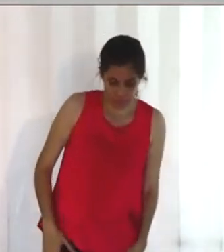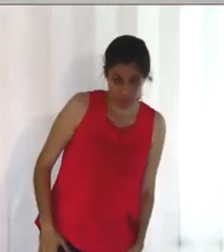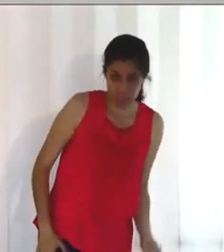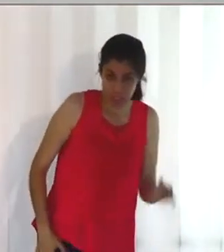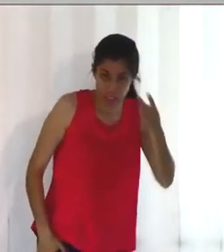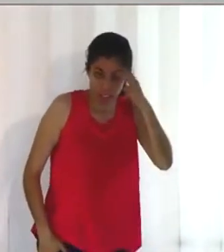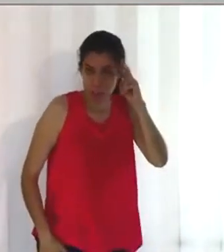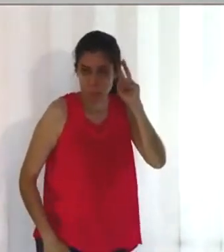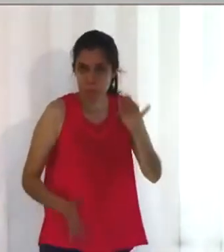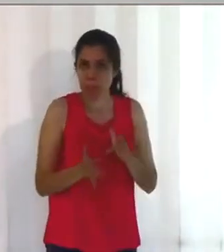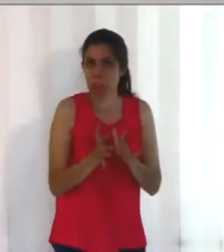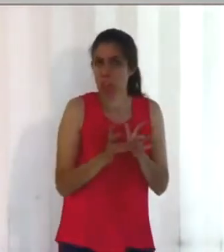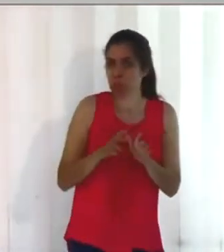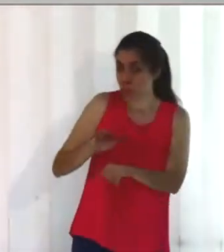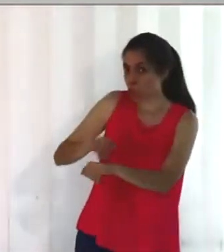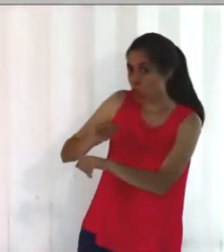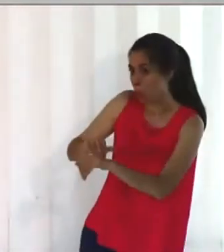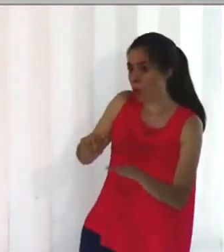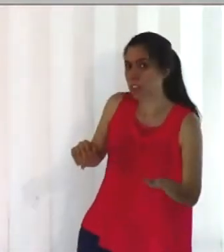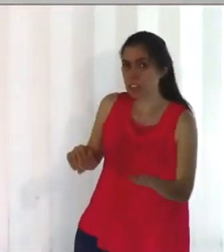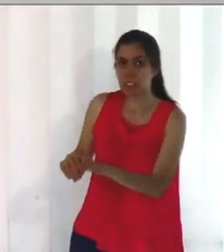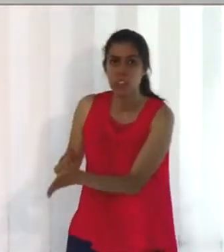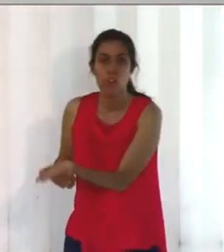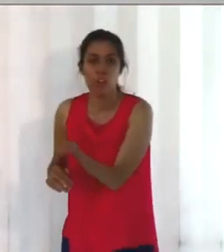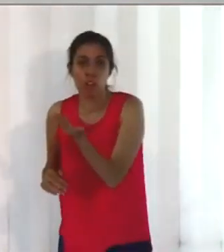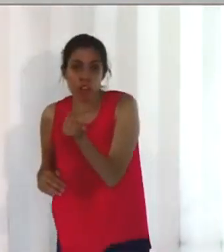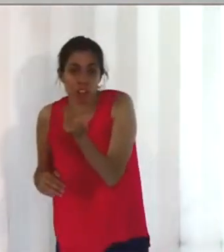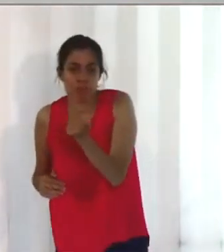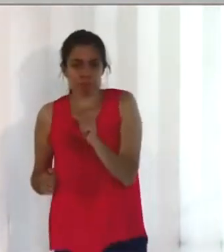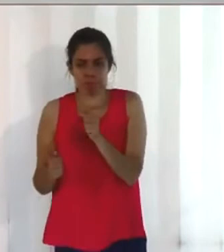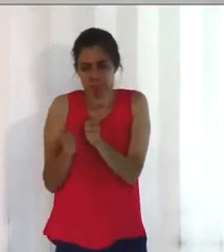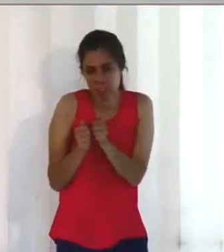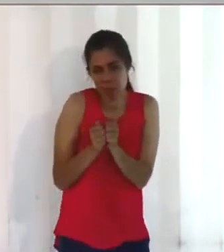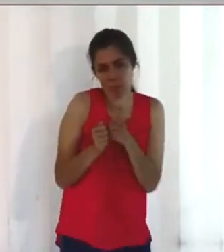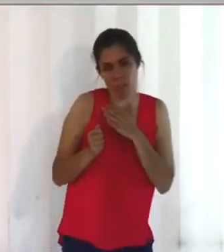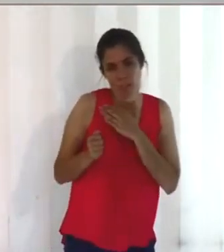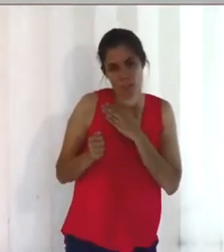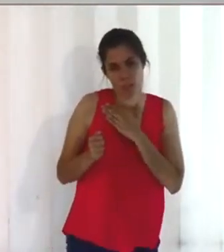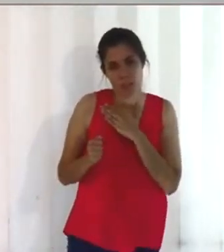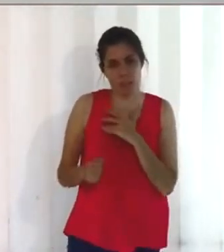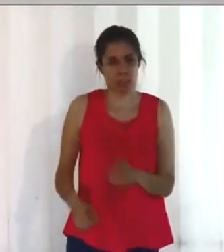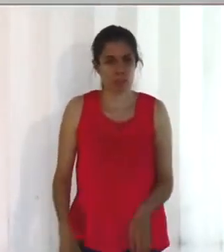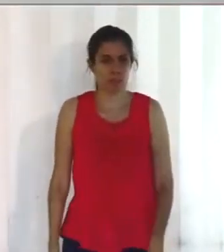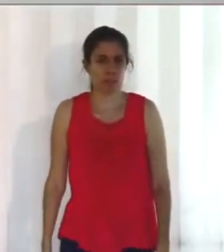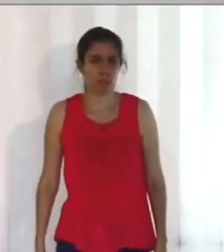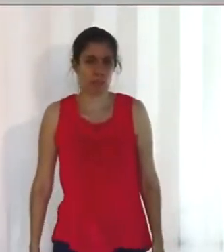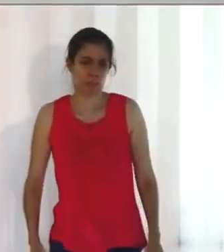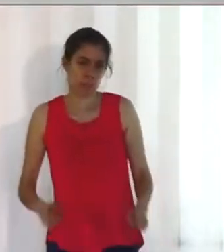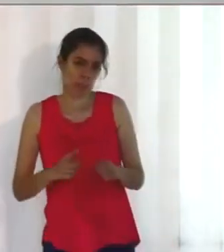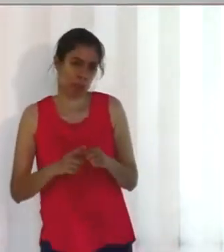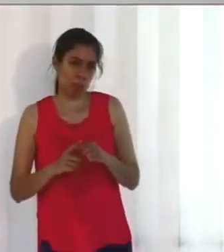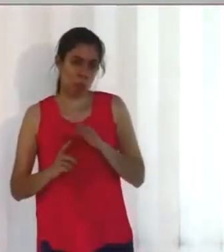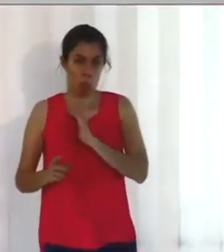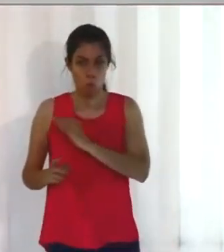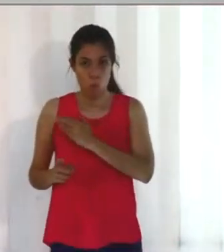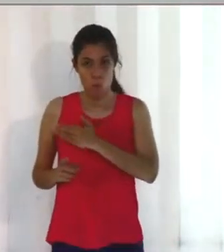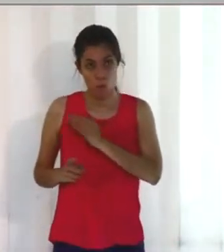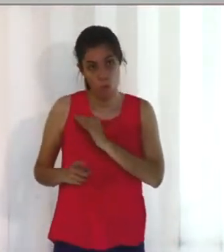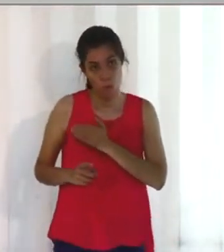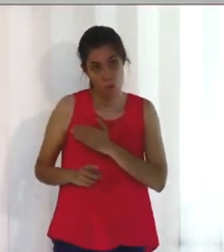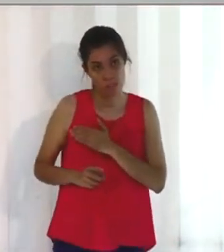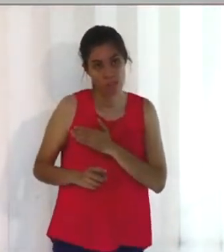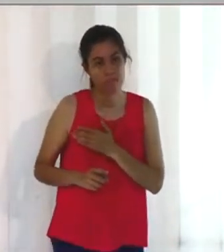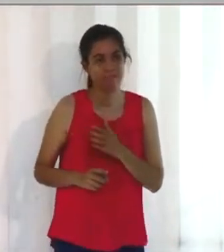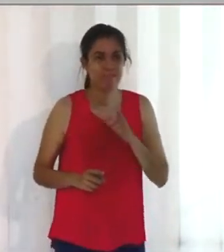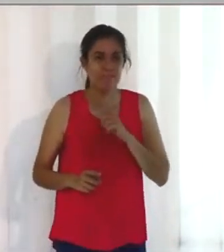e disse, fiquem perto de mim, porque certamente Ele via nos seus corações a pureza. Irmãos, nós vamos ficando adultos,